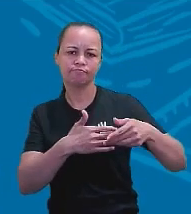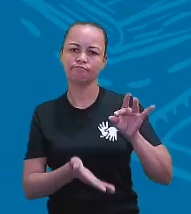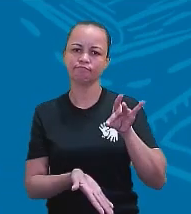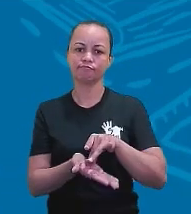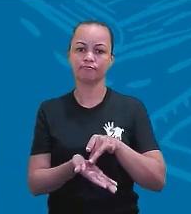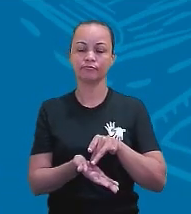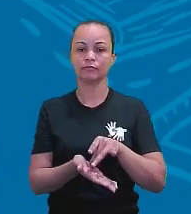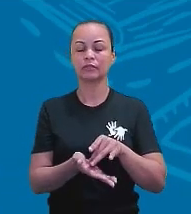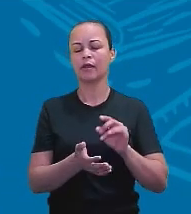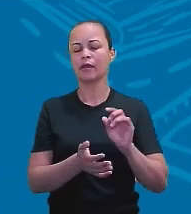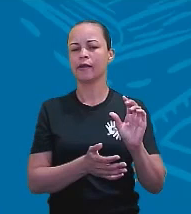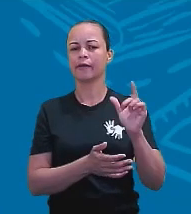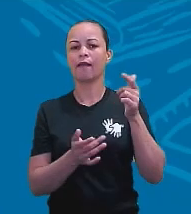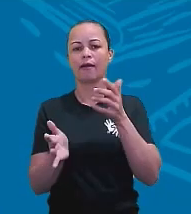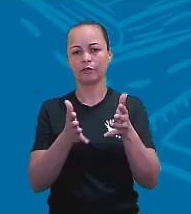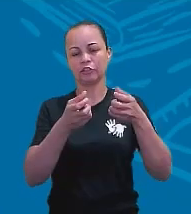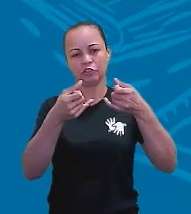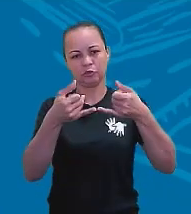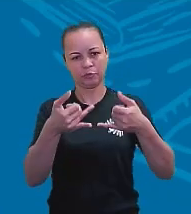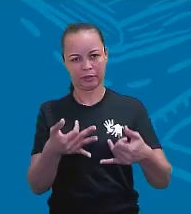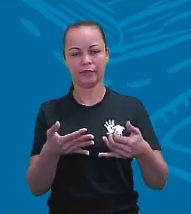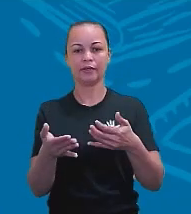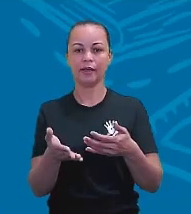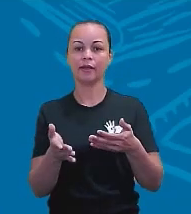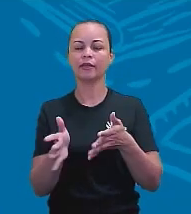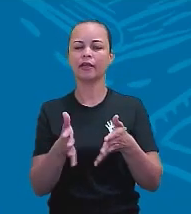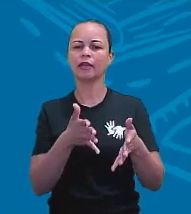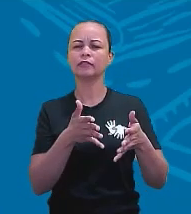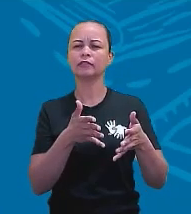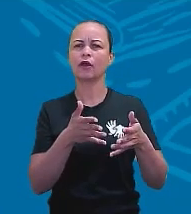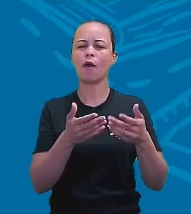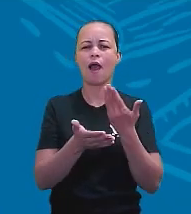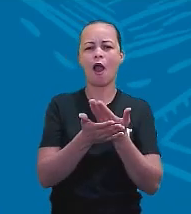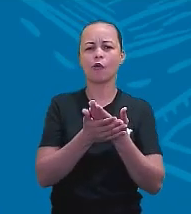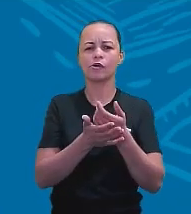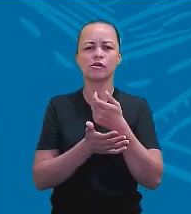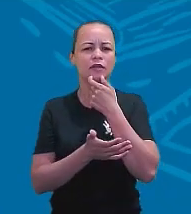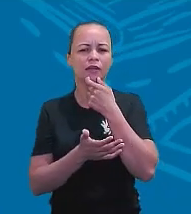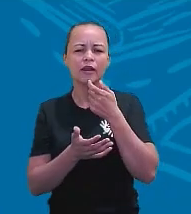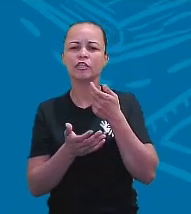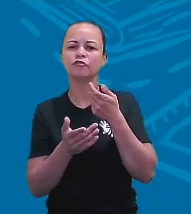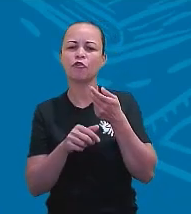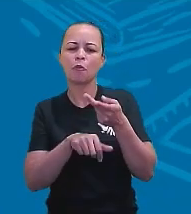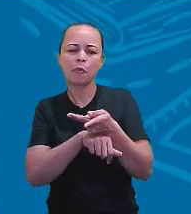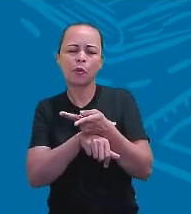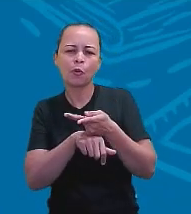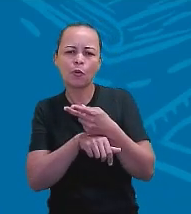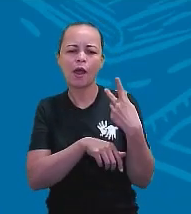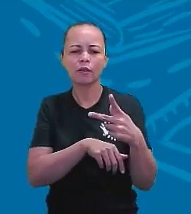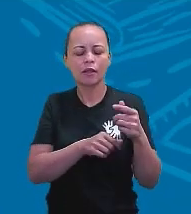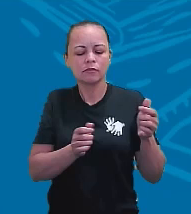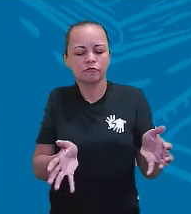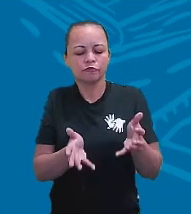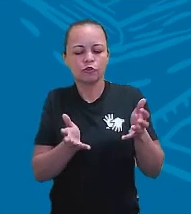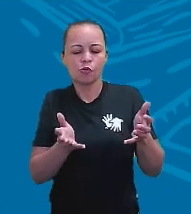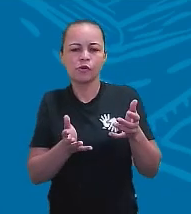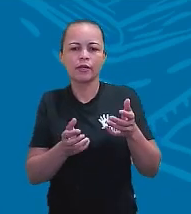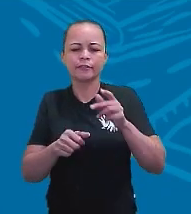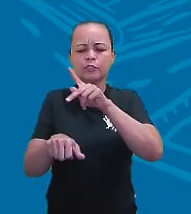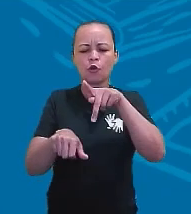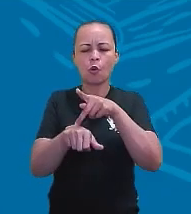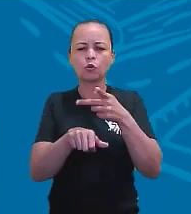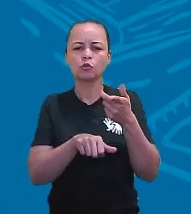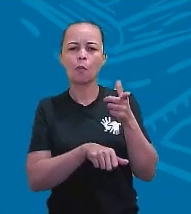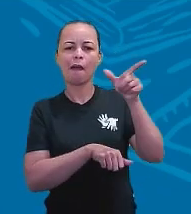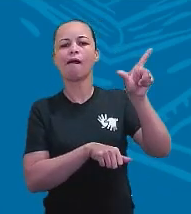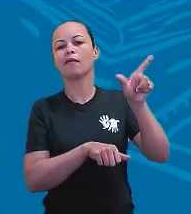falei anteriormente, a nossa aula de língua inglesa foi procurar alguns registros dessa influência estrangeira em